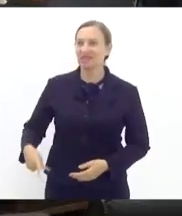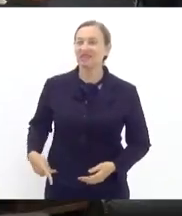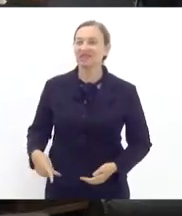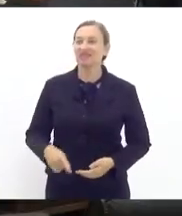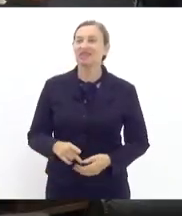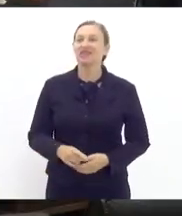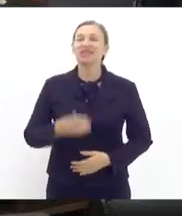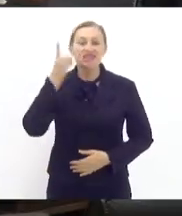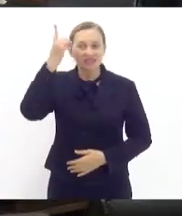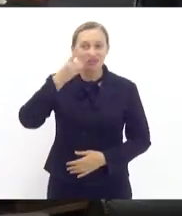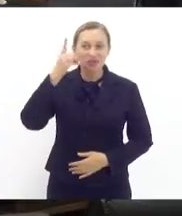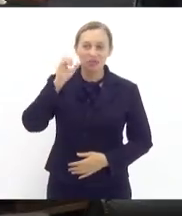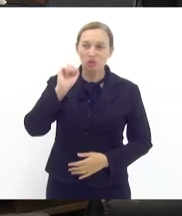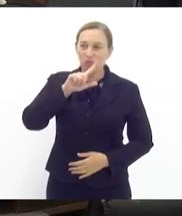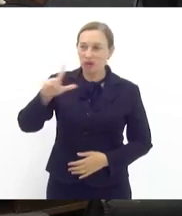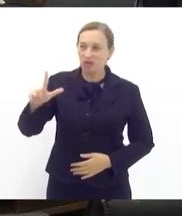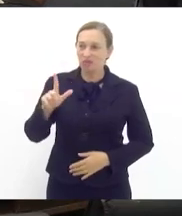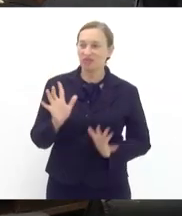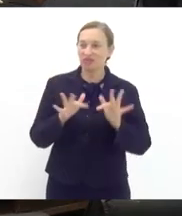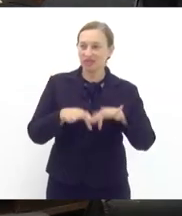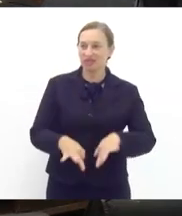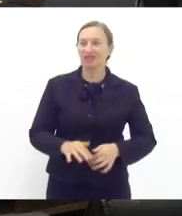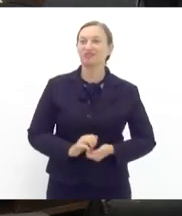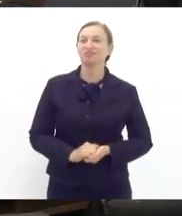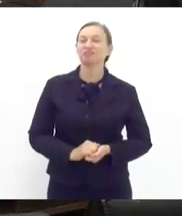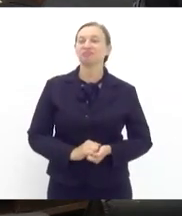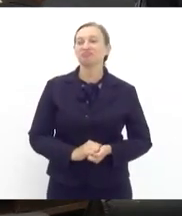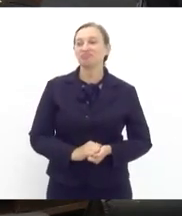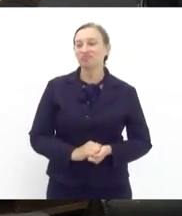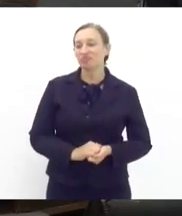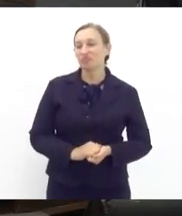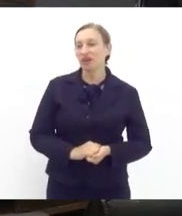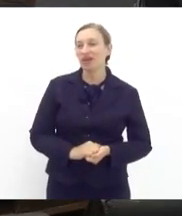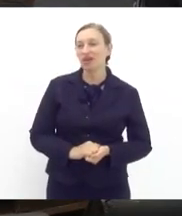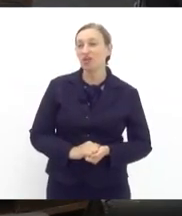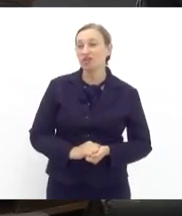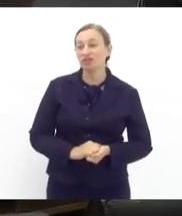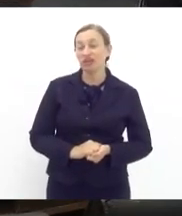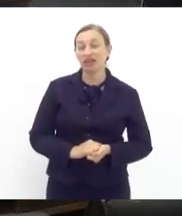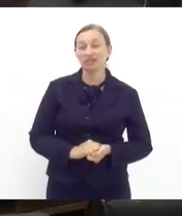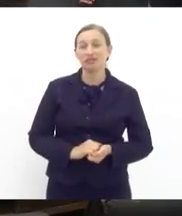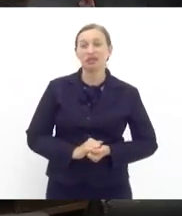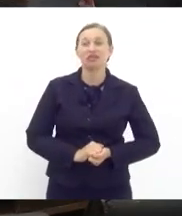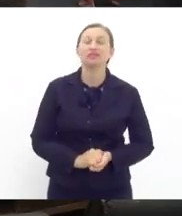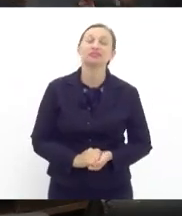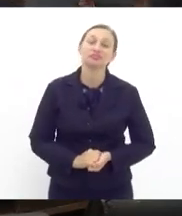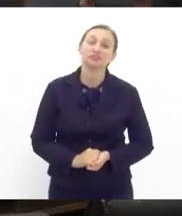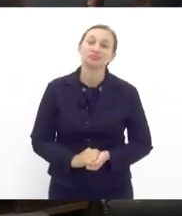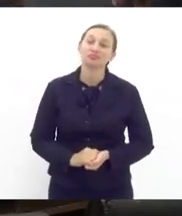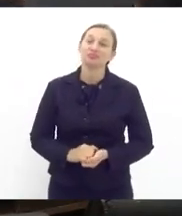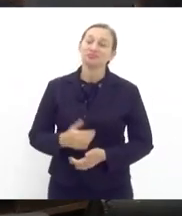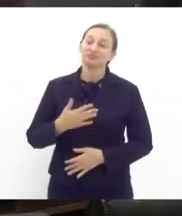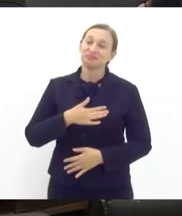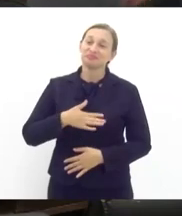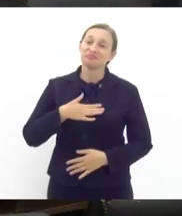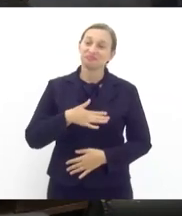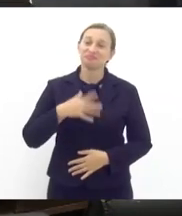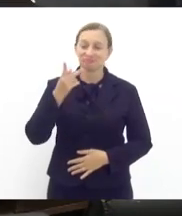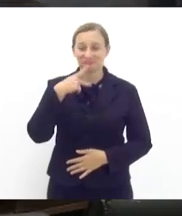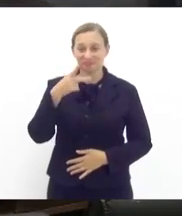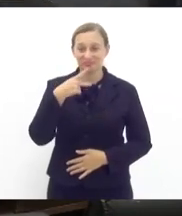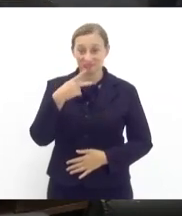para concluir por favor para concluir presidente e pegando a fala do deputado